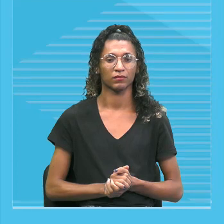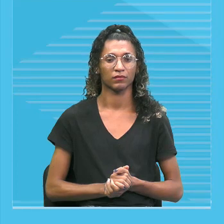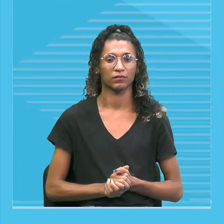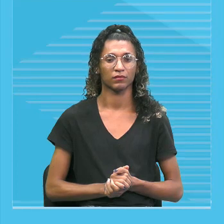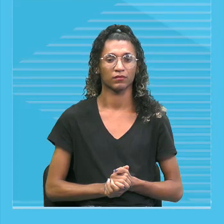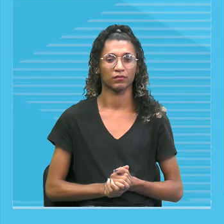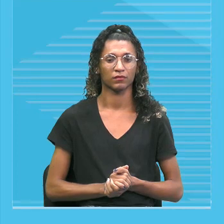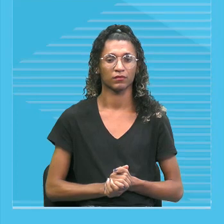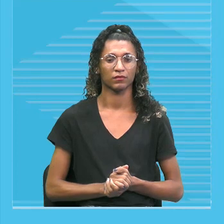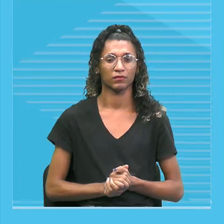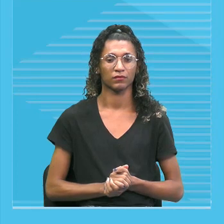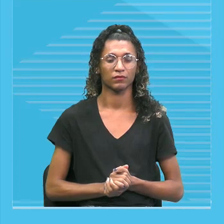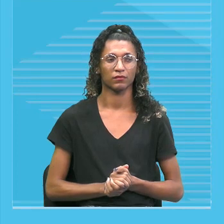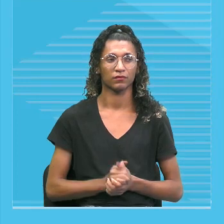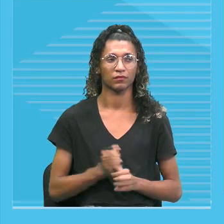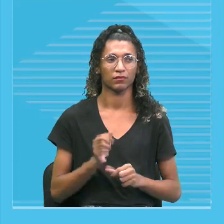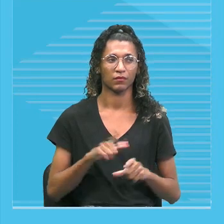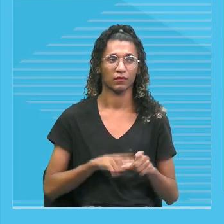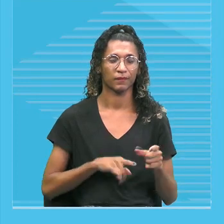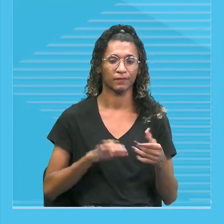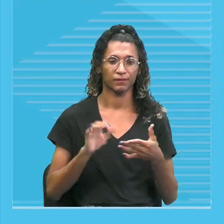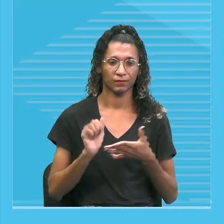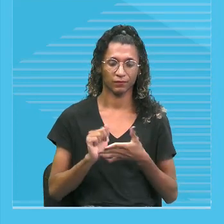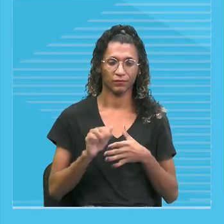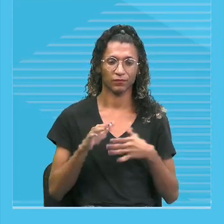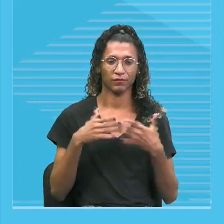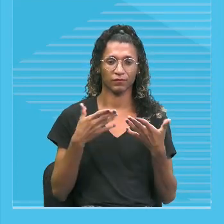letra A tá então